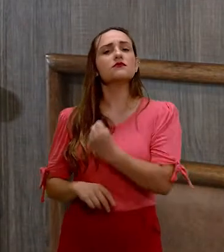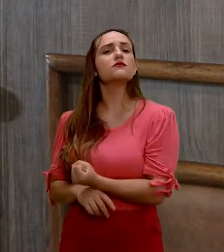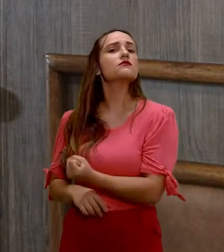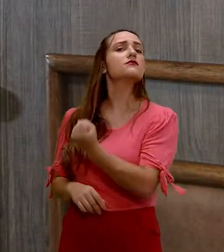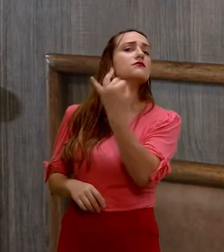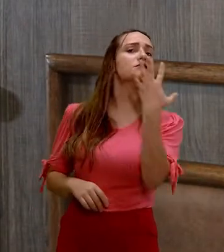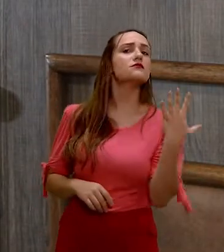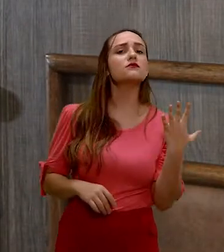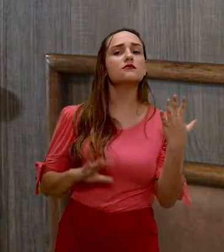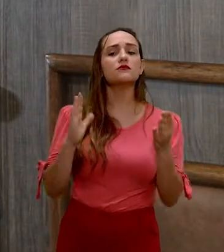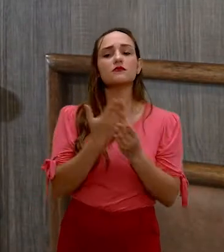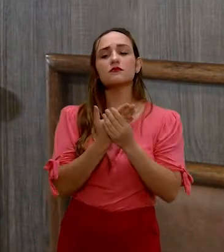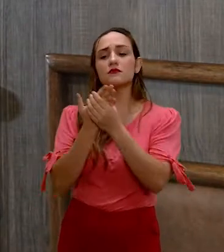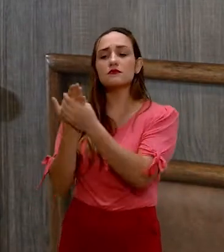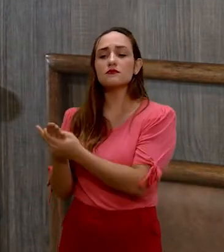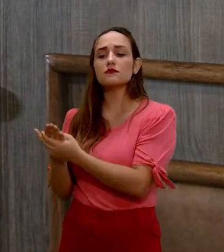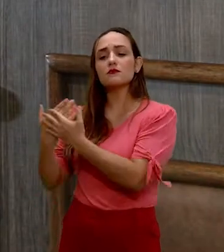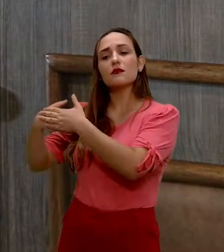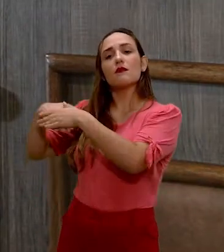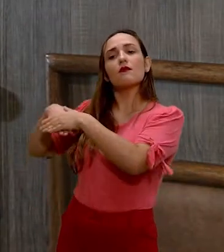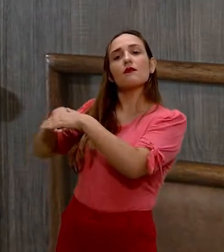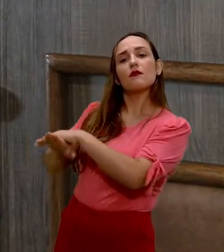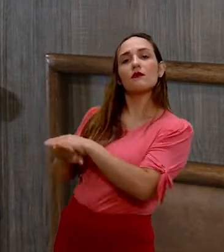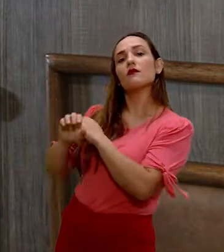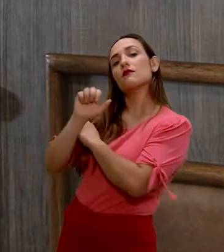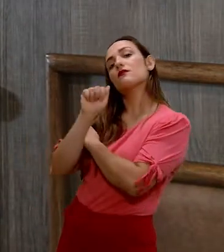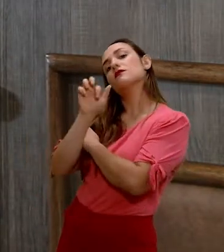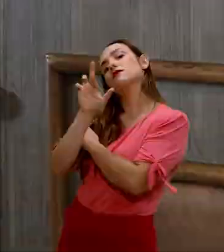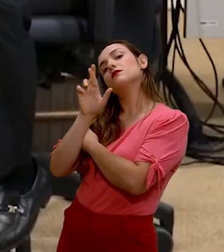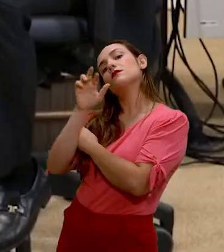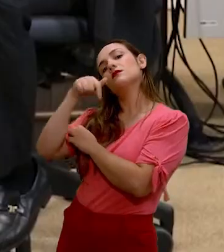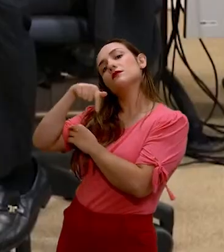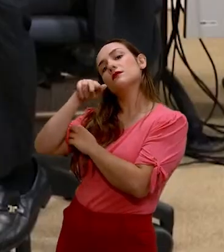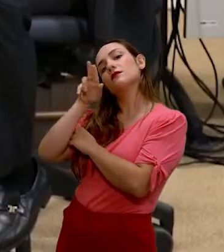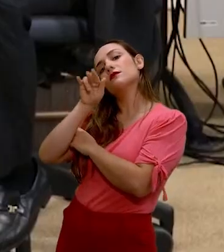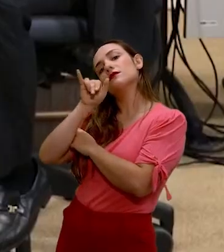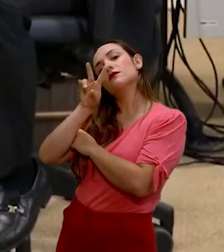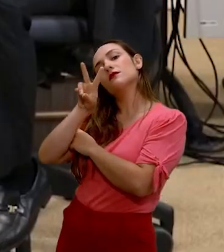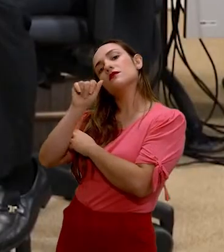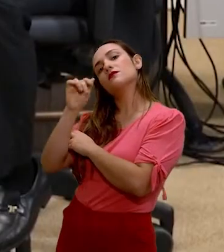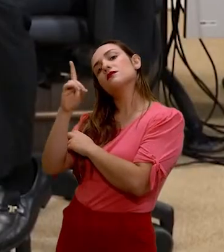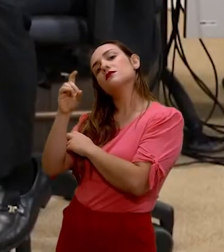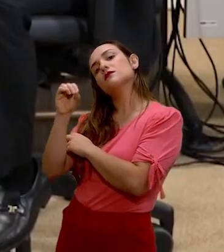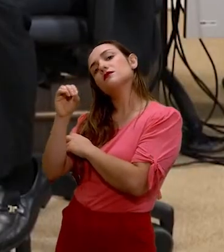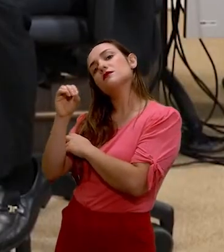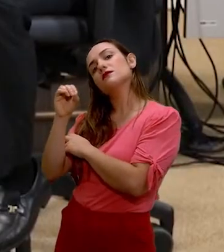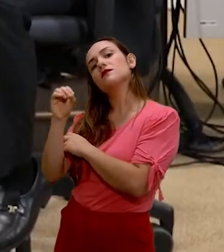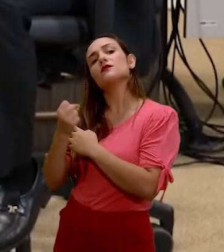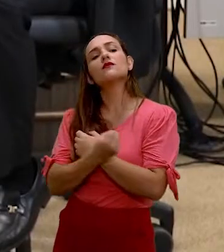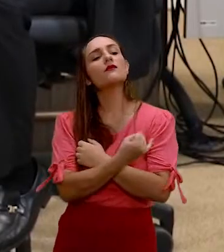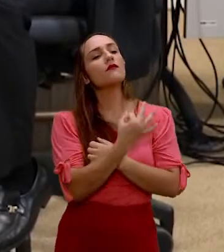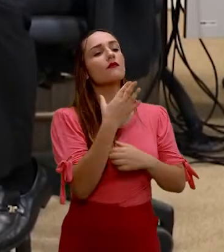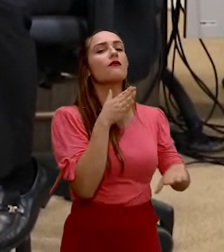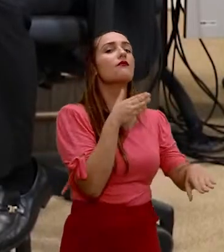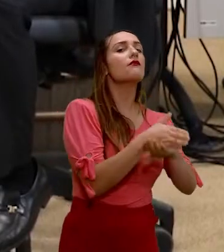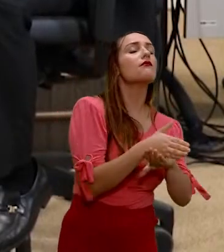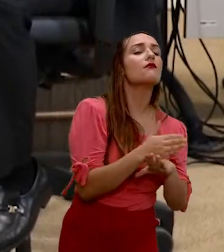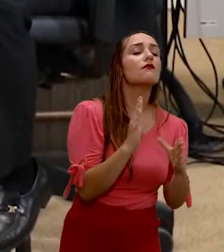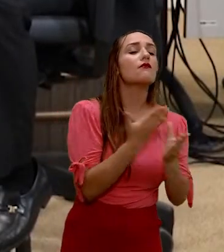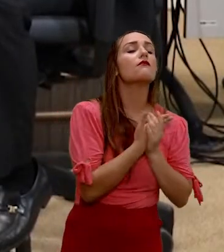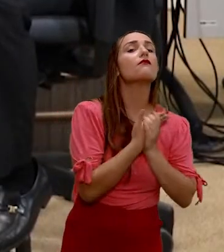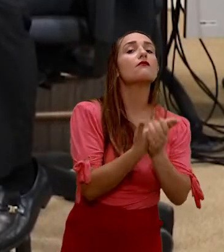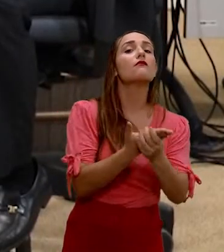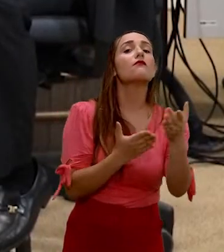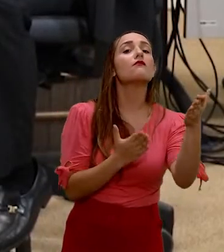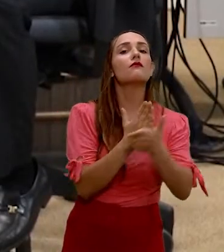quantos processos são arquivados e quantos entram diariamente? Uma média aí, não tem mensuração? Não, para você ter uma ideia